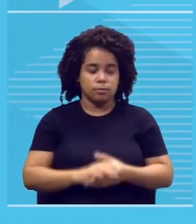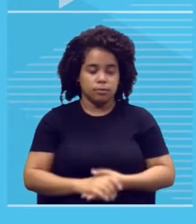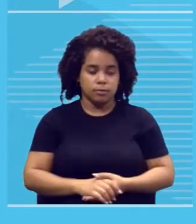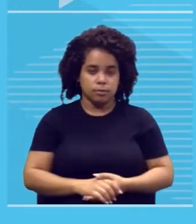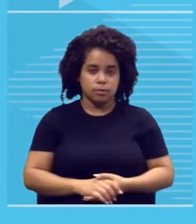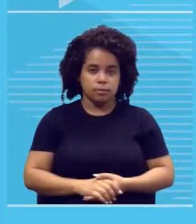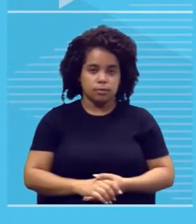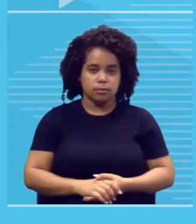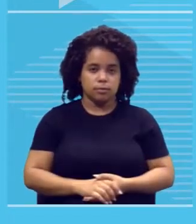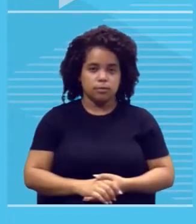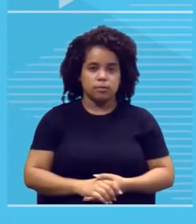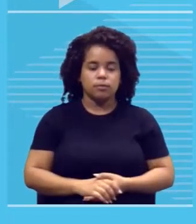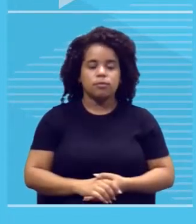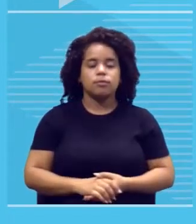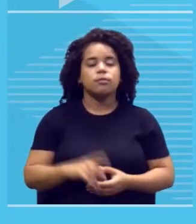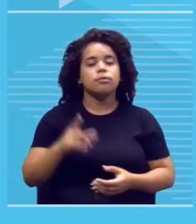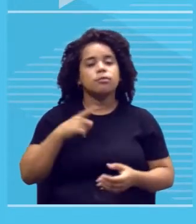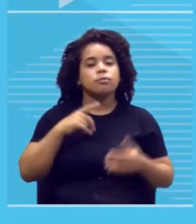a fantasia